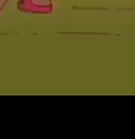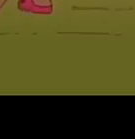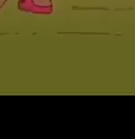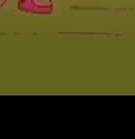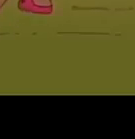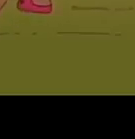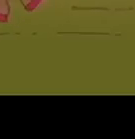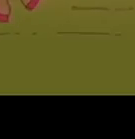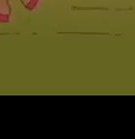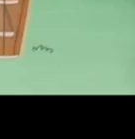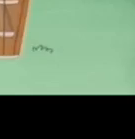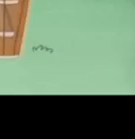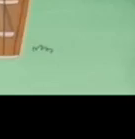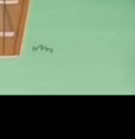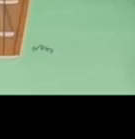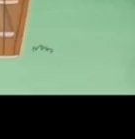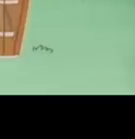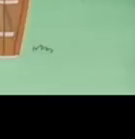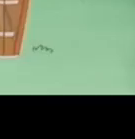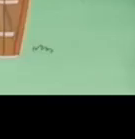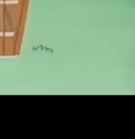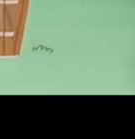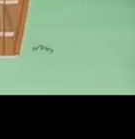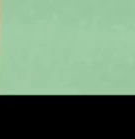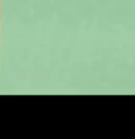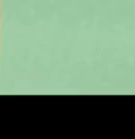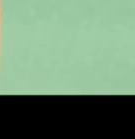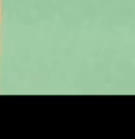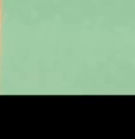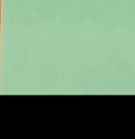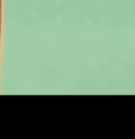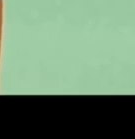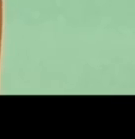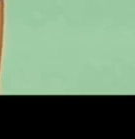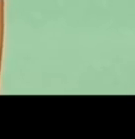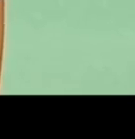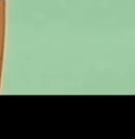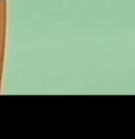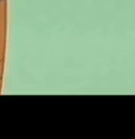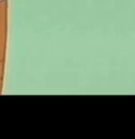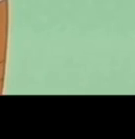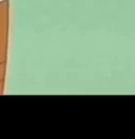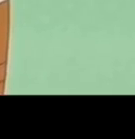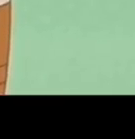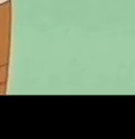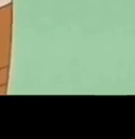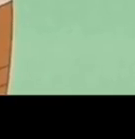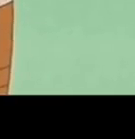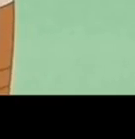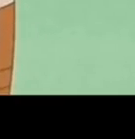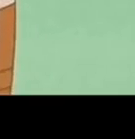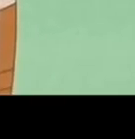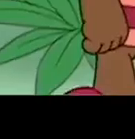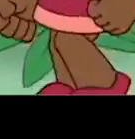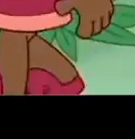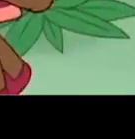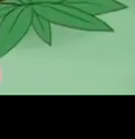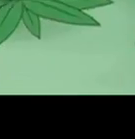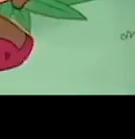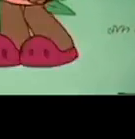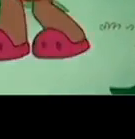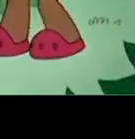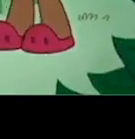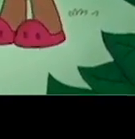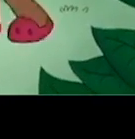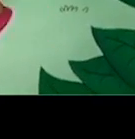aprender. Que lugar nós vamos visitar? Que lugar nós